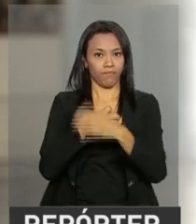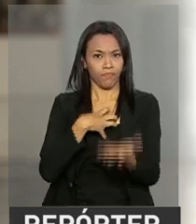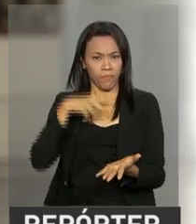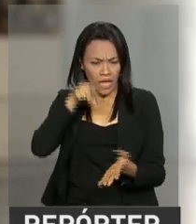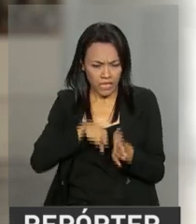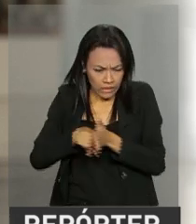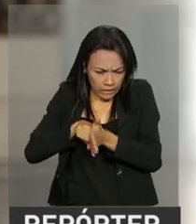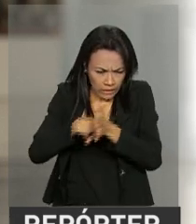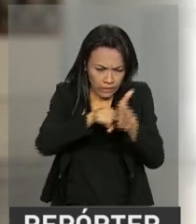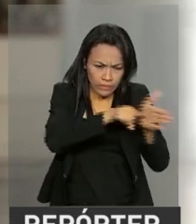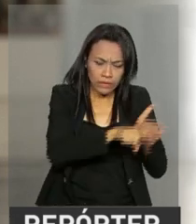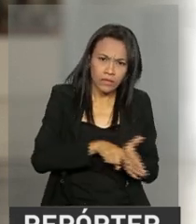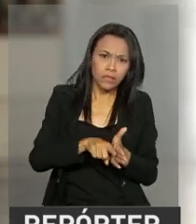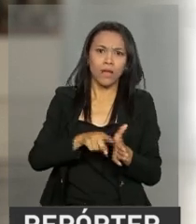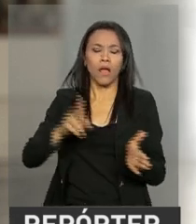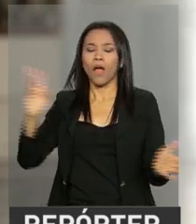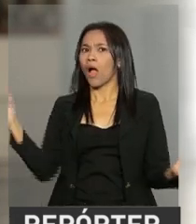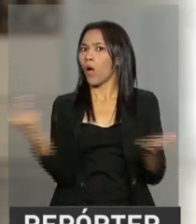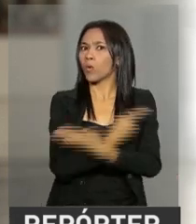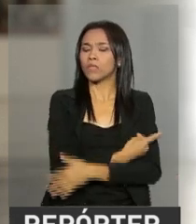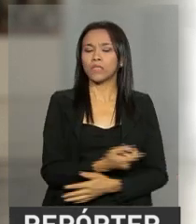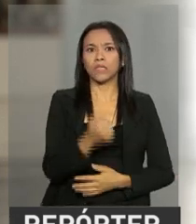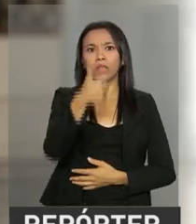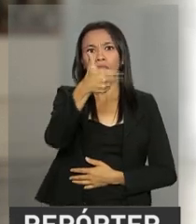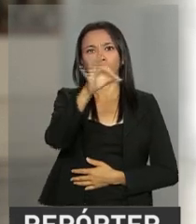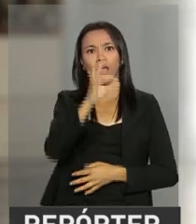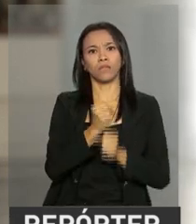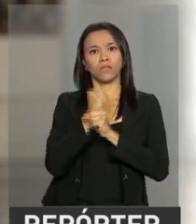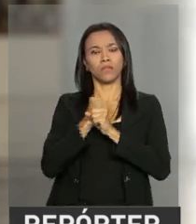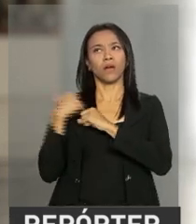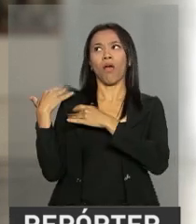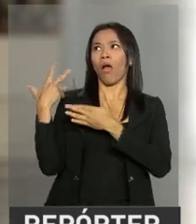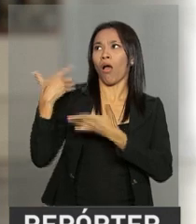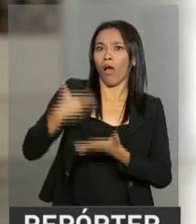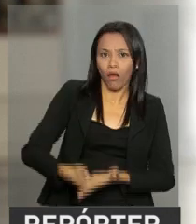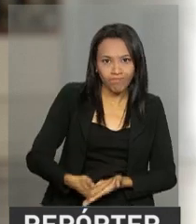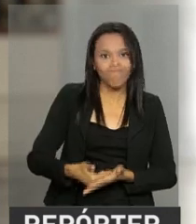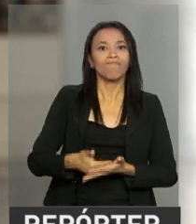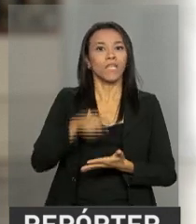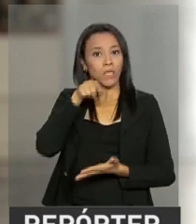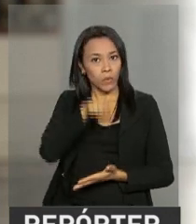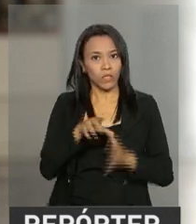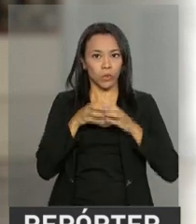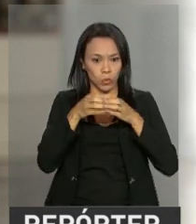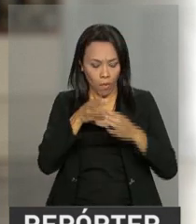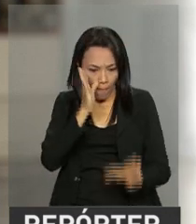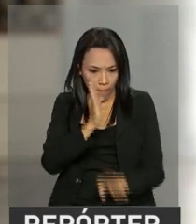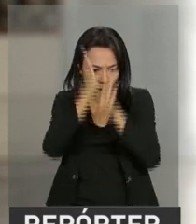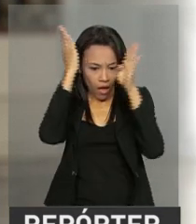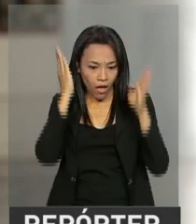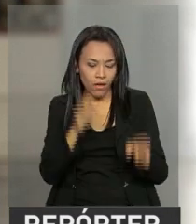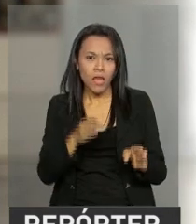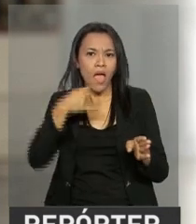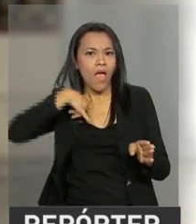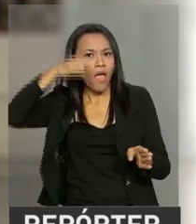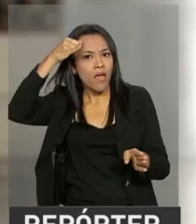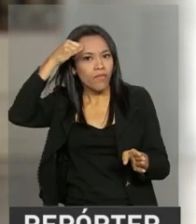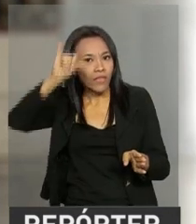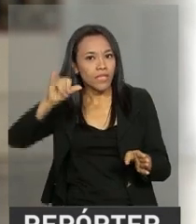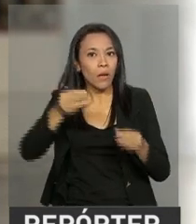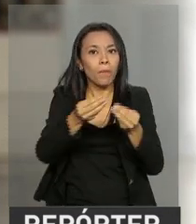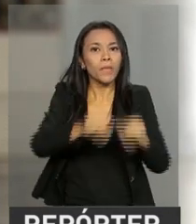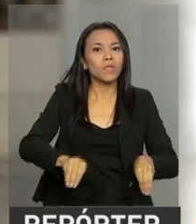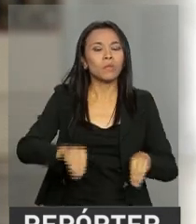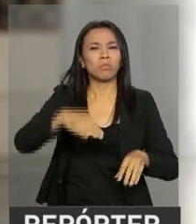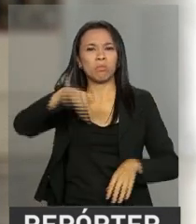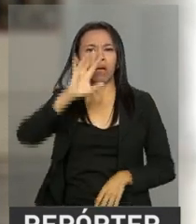mostra que essas fraudes ocorriam há mais de 10 anos e que com essa operação foi possível evitar